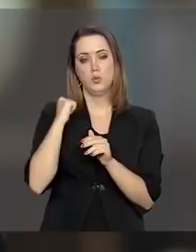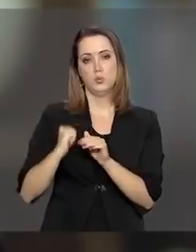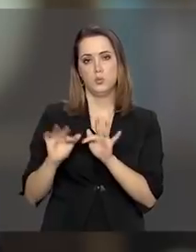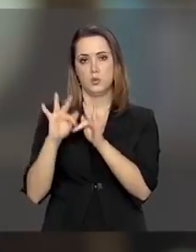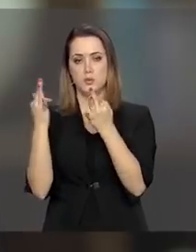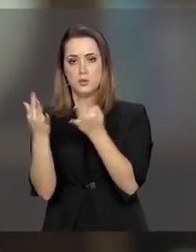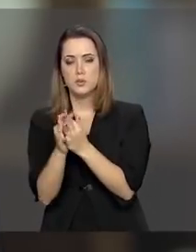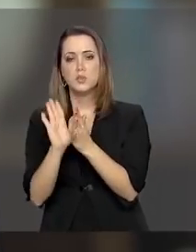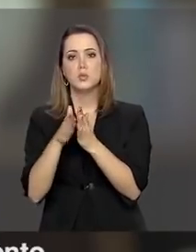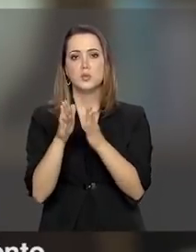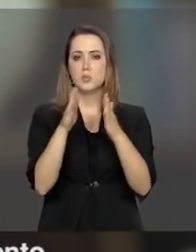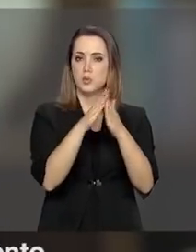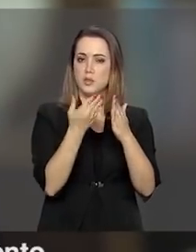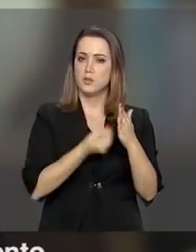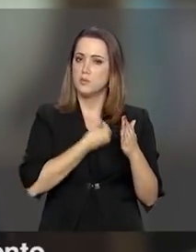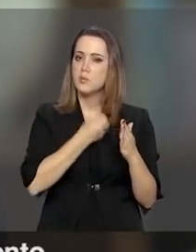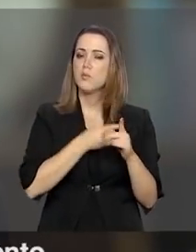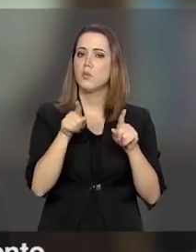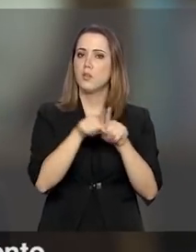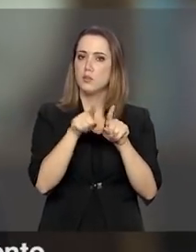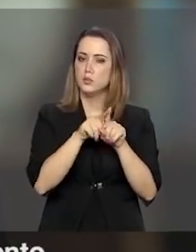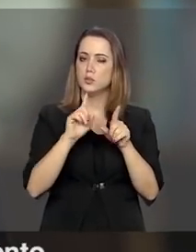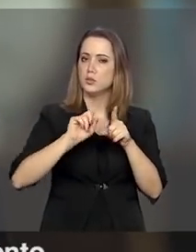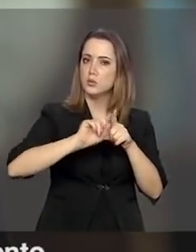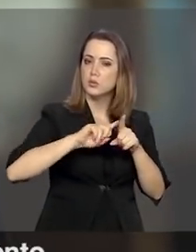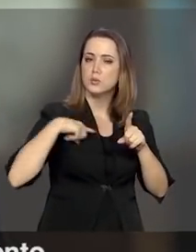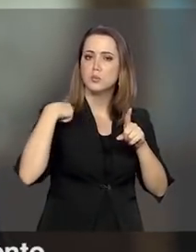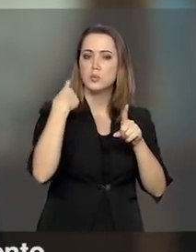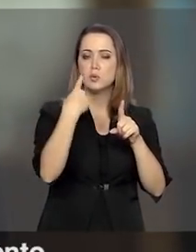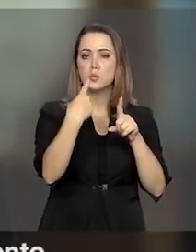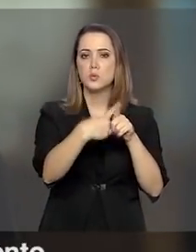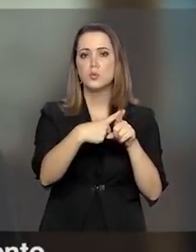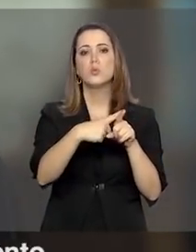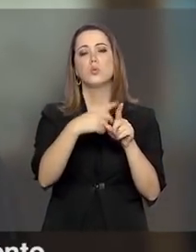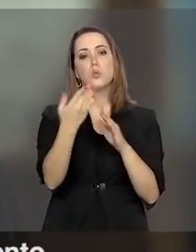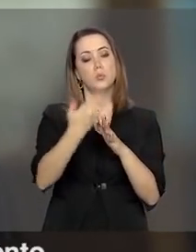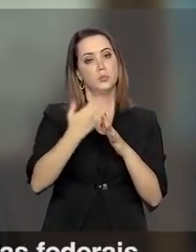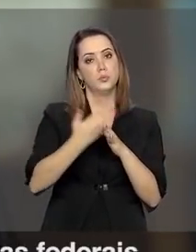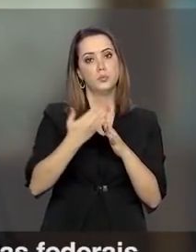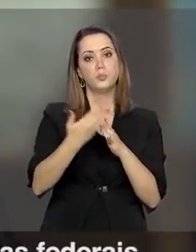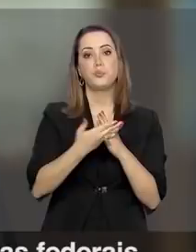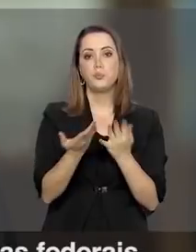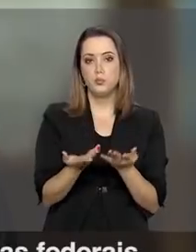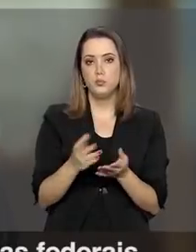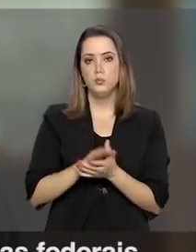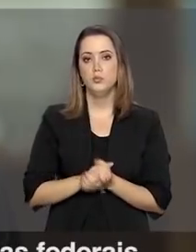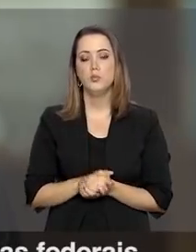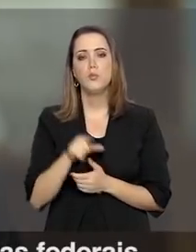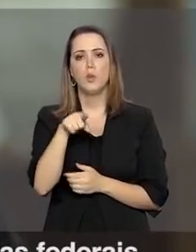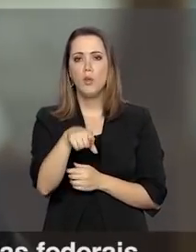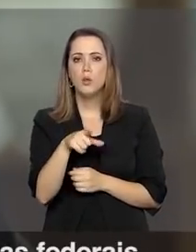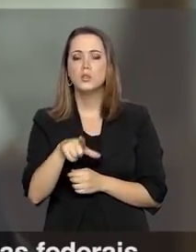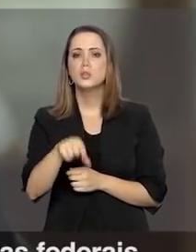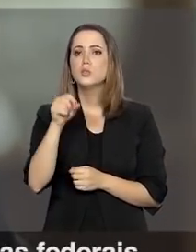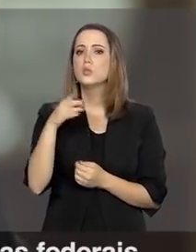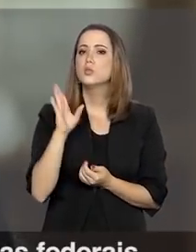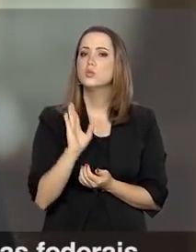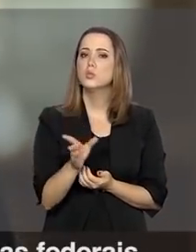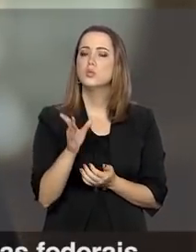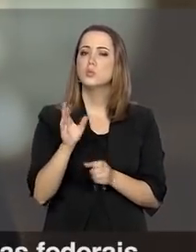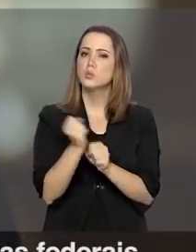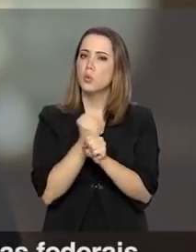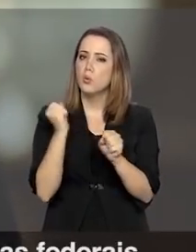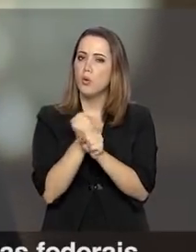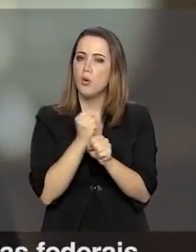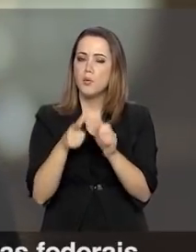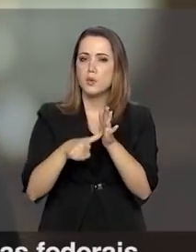foi revitalizado e ainda na área da habitação dobramos o valor do financiamento para a classe média decidimos concluir